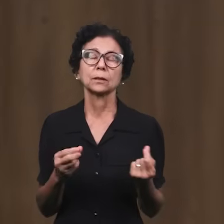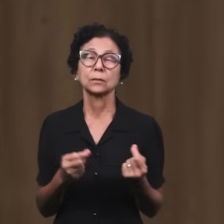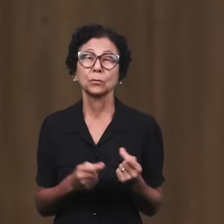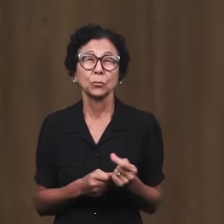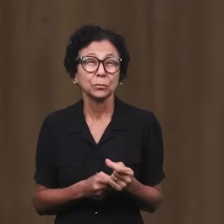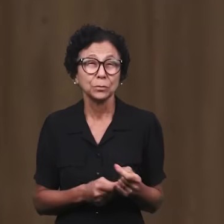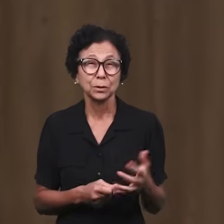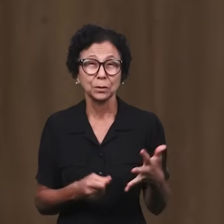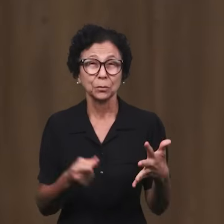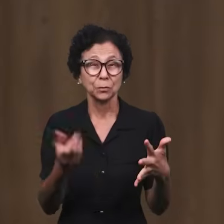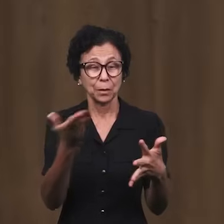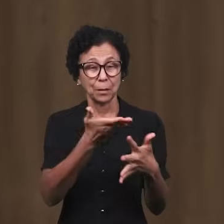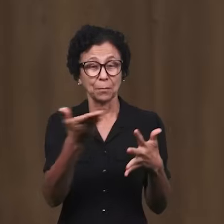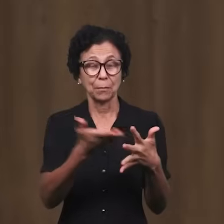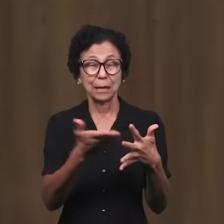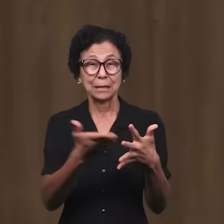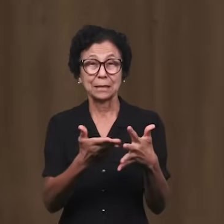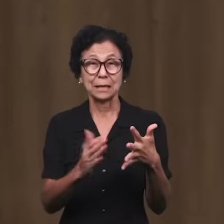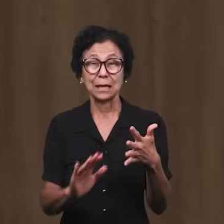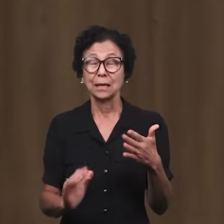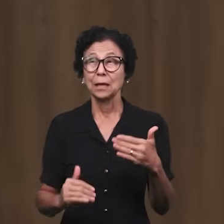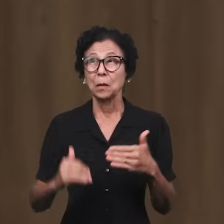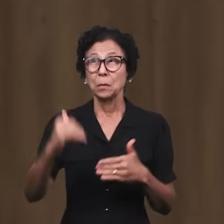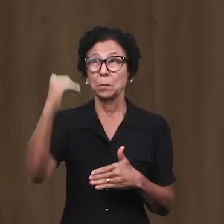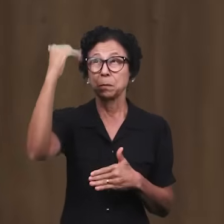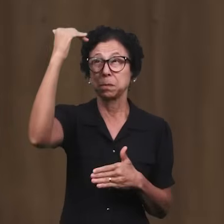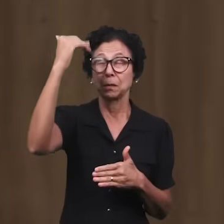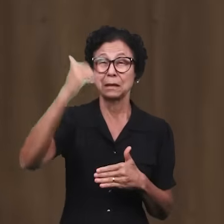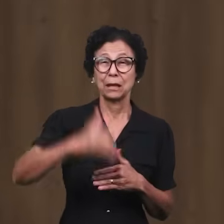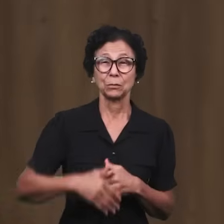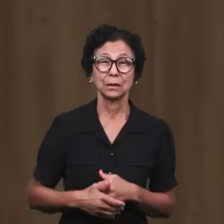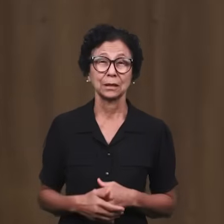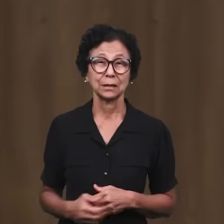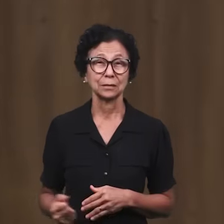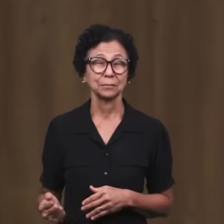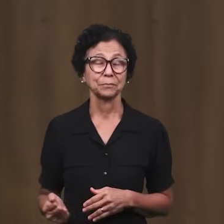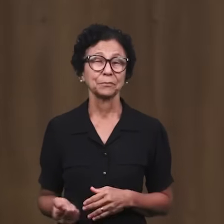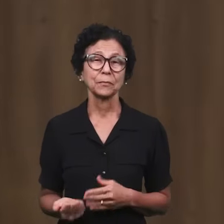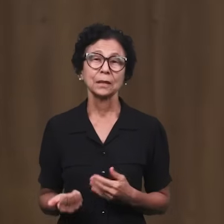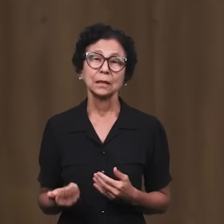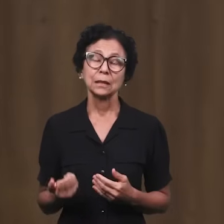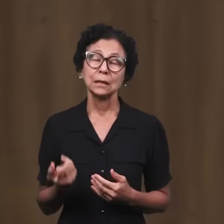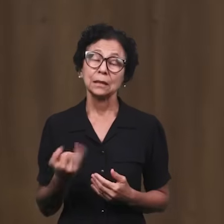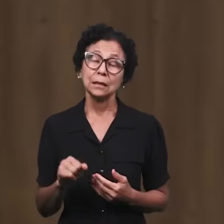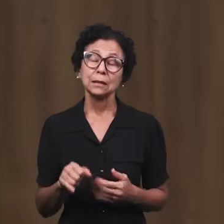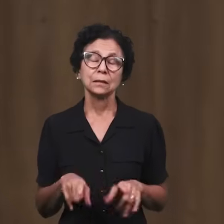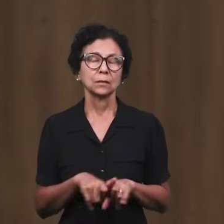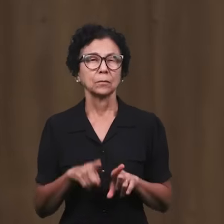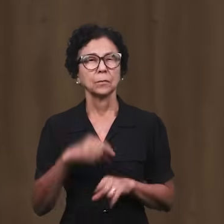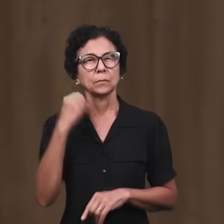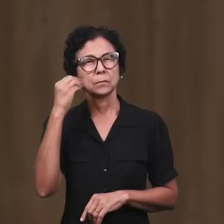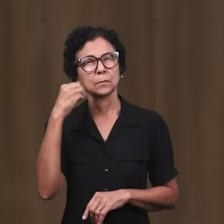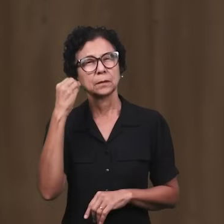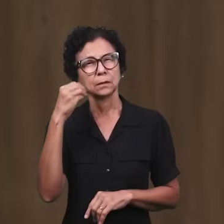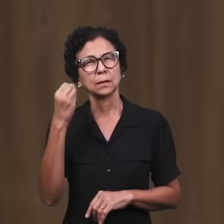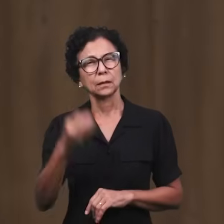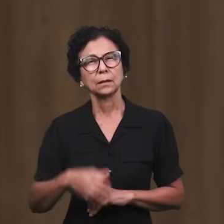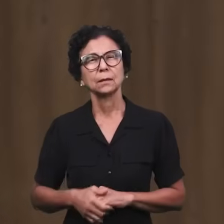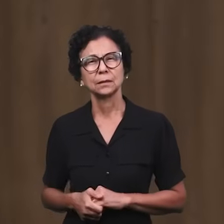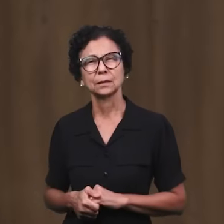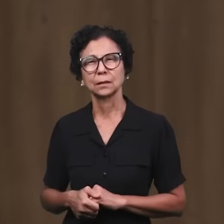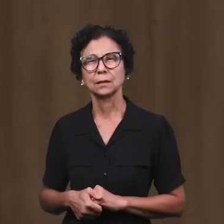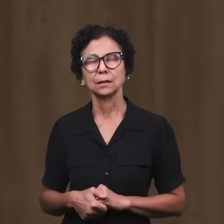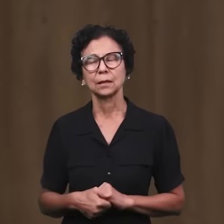aquela parcela muito alta, se for o caso de financiar. E há muitas experiências que, às vezes, até um imóvel da